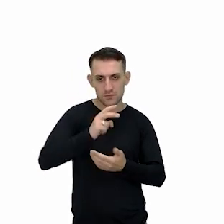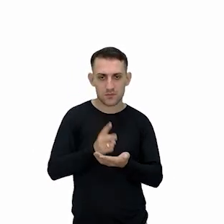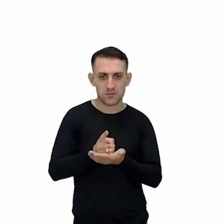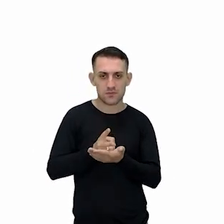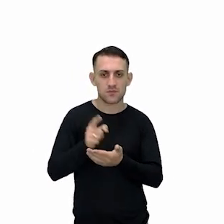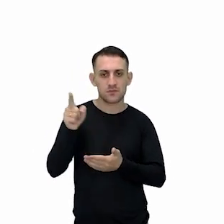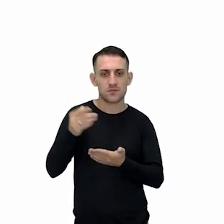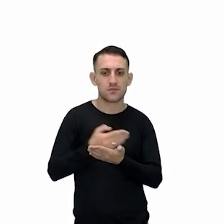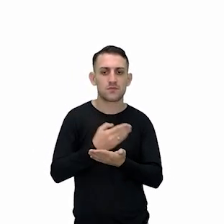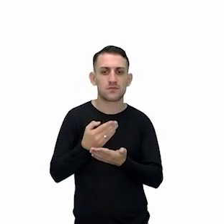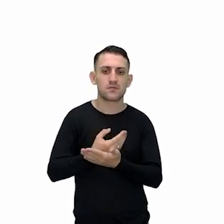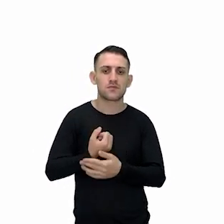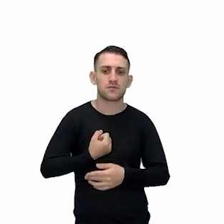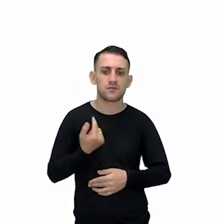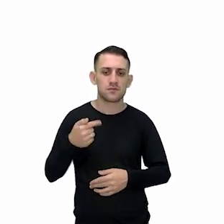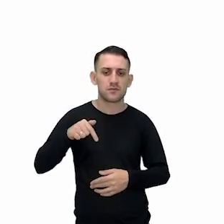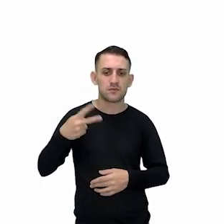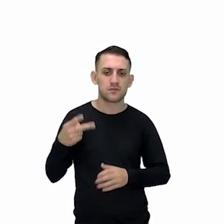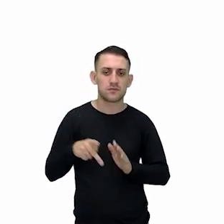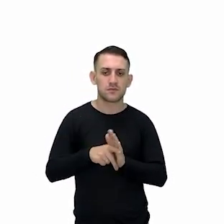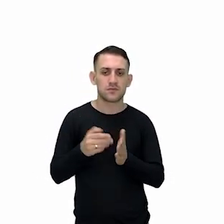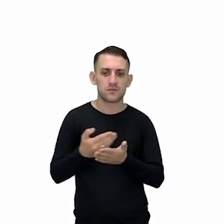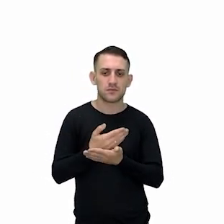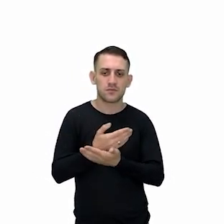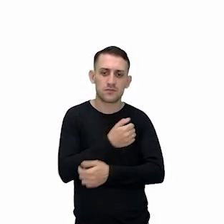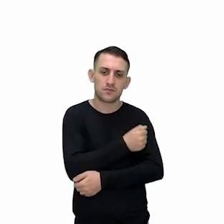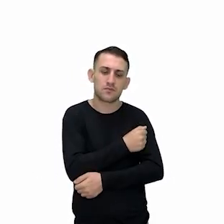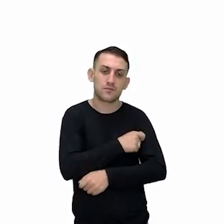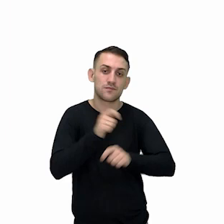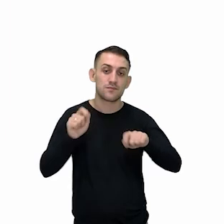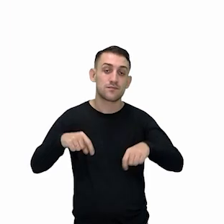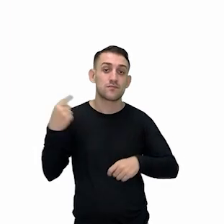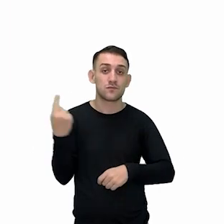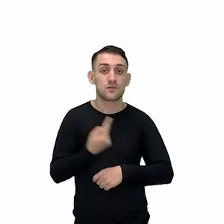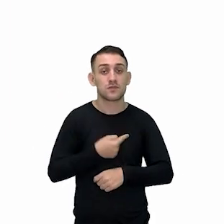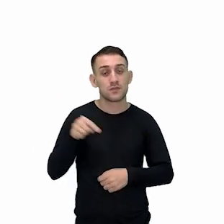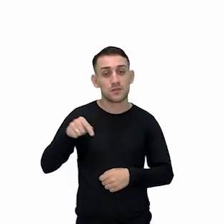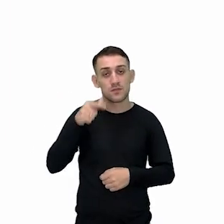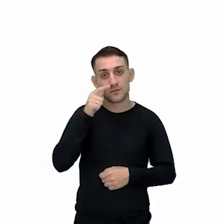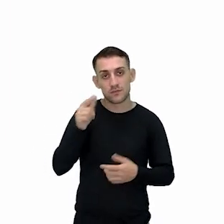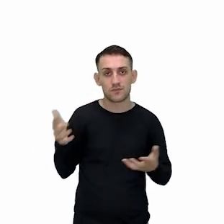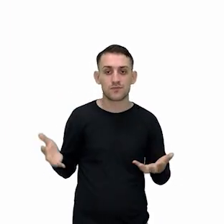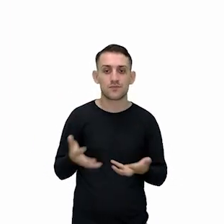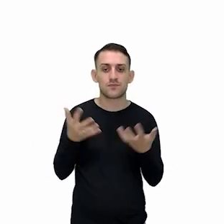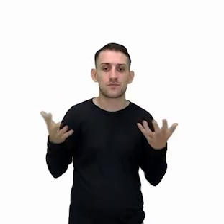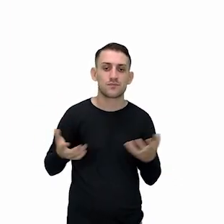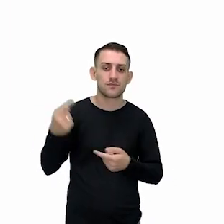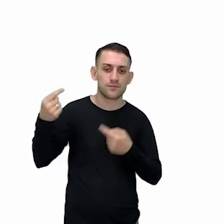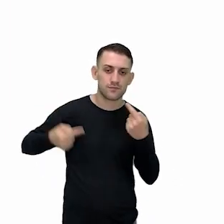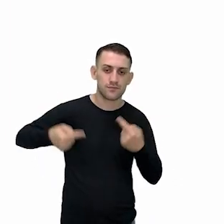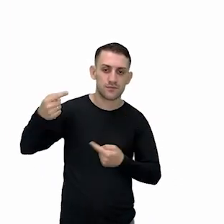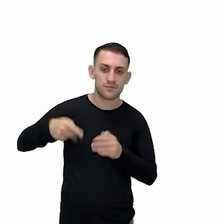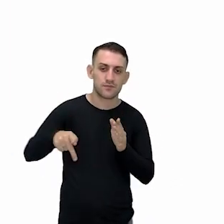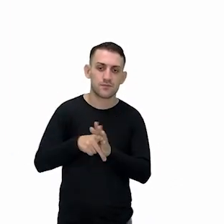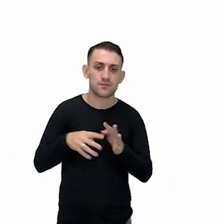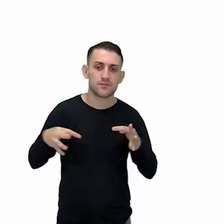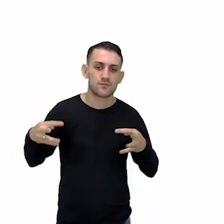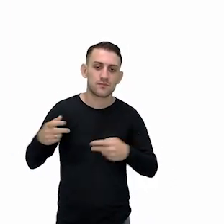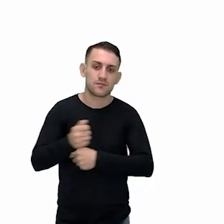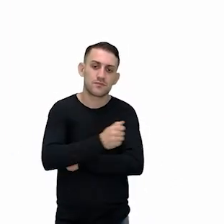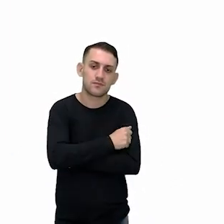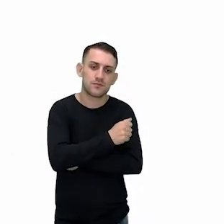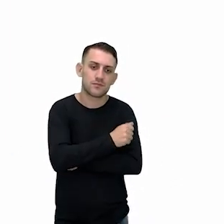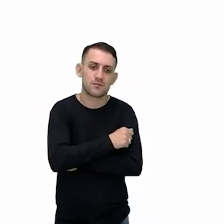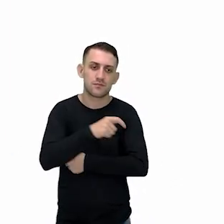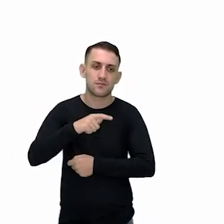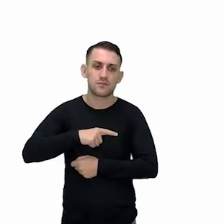página 71 do Caderno do Estudante, né? Para que nós possamos incentivar as discussões dos estudantes com os colegas.